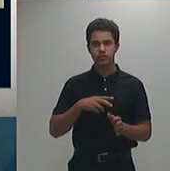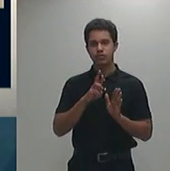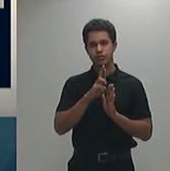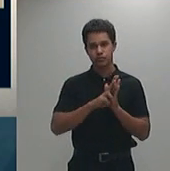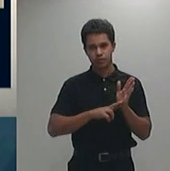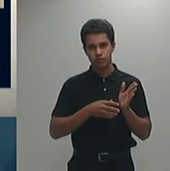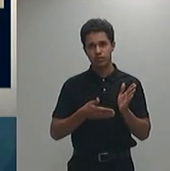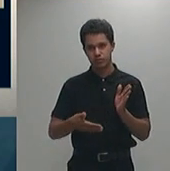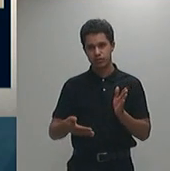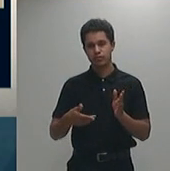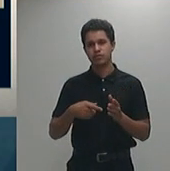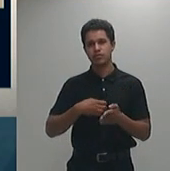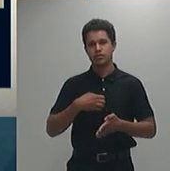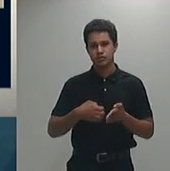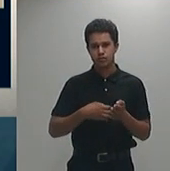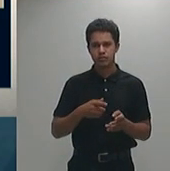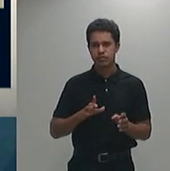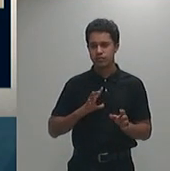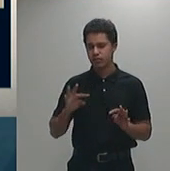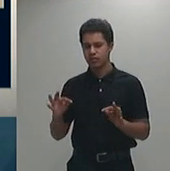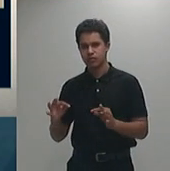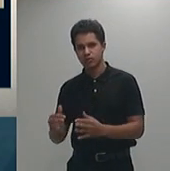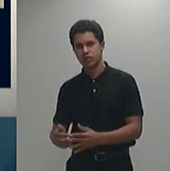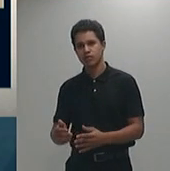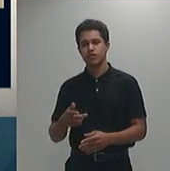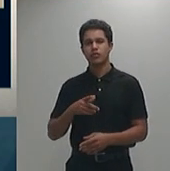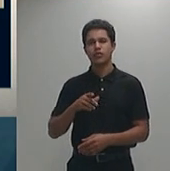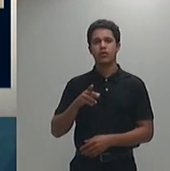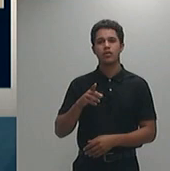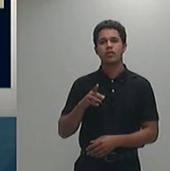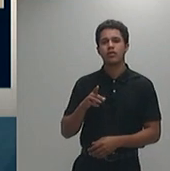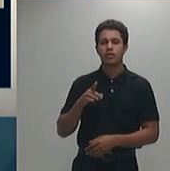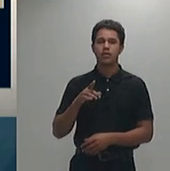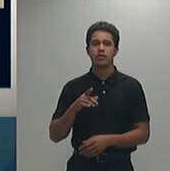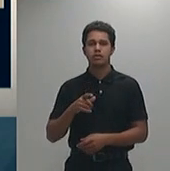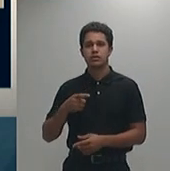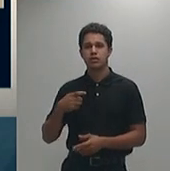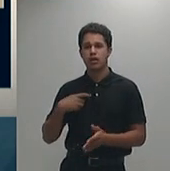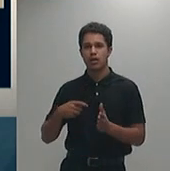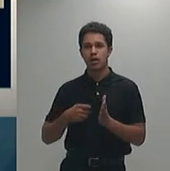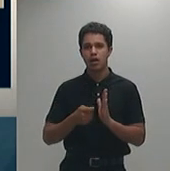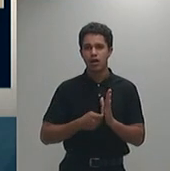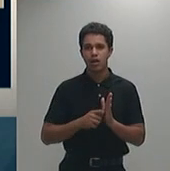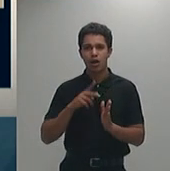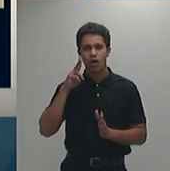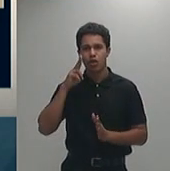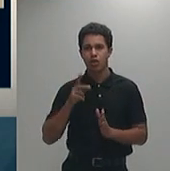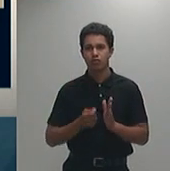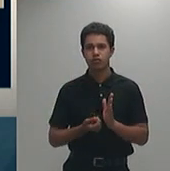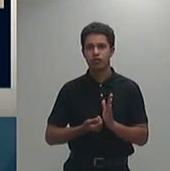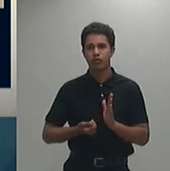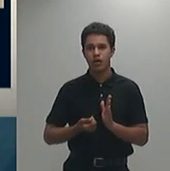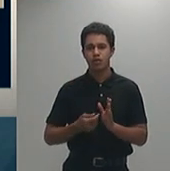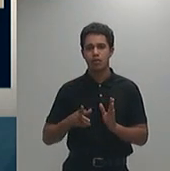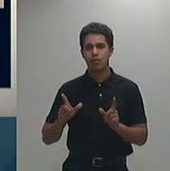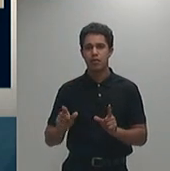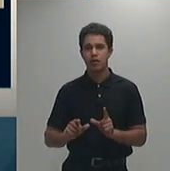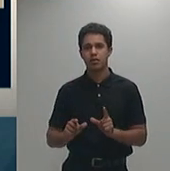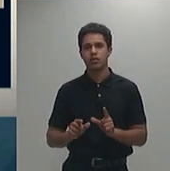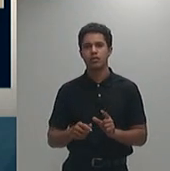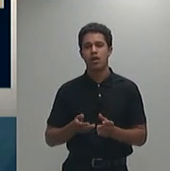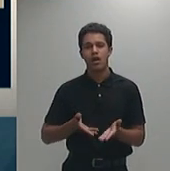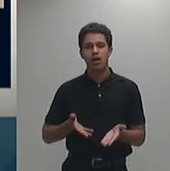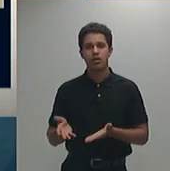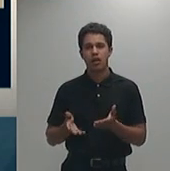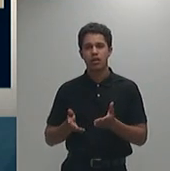nessa da companhia constitui a toda evidência o substrato da ação dos acionistas minoritários em legitimação extraordinária ao tratar da ação